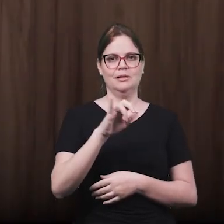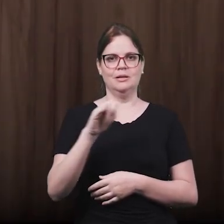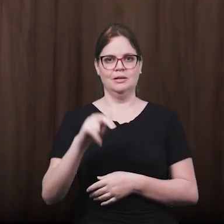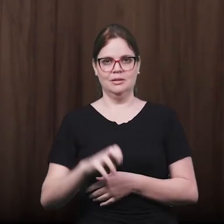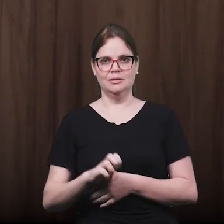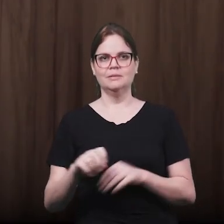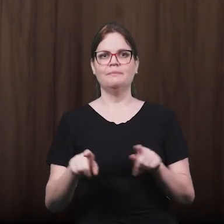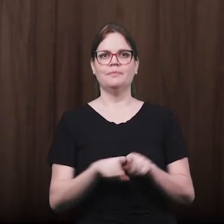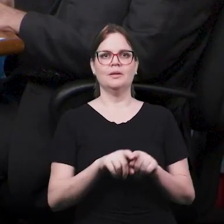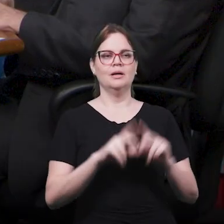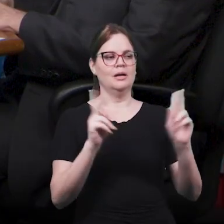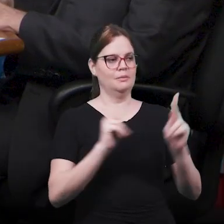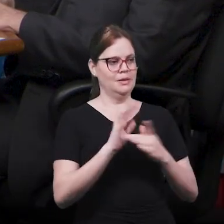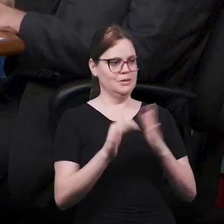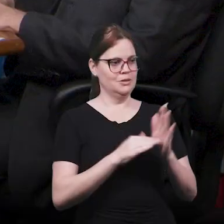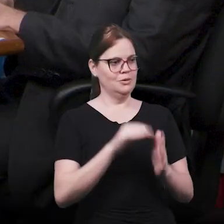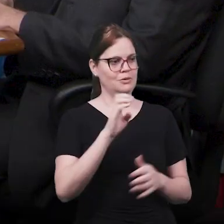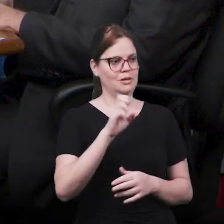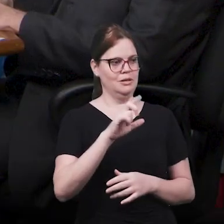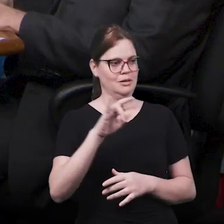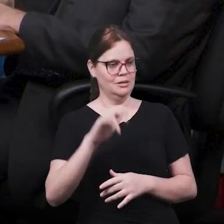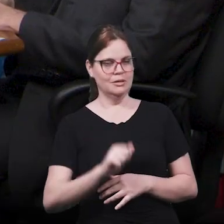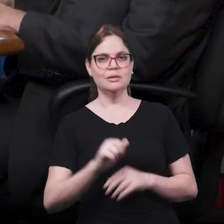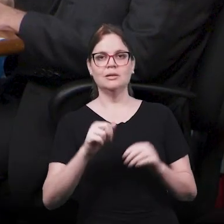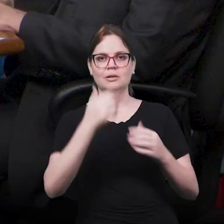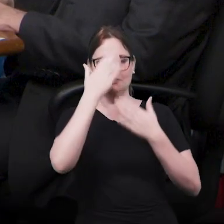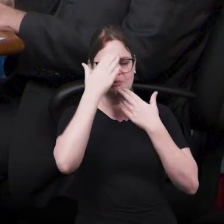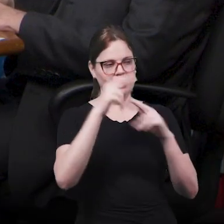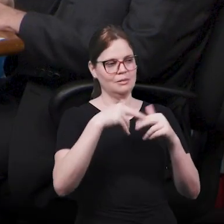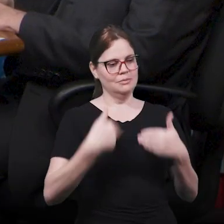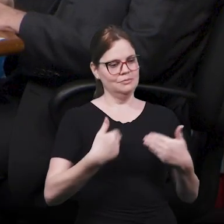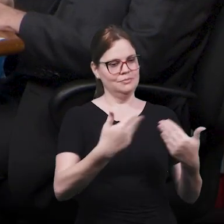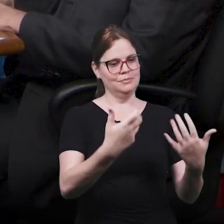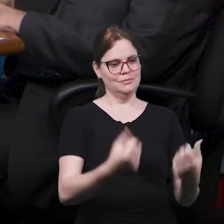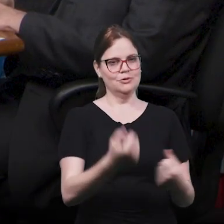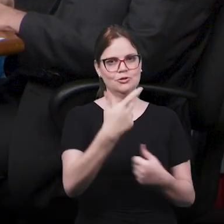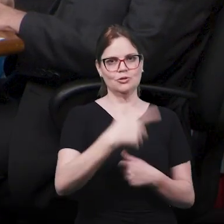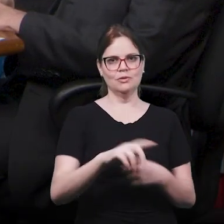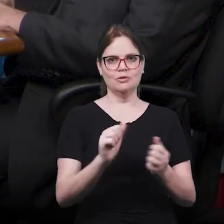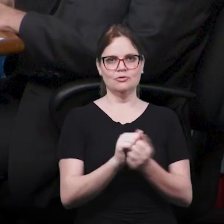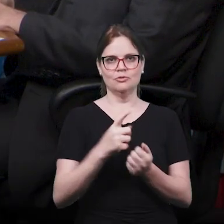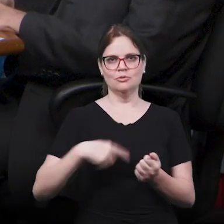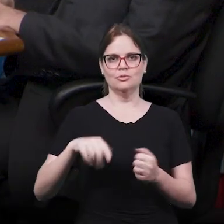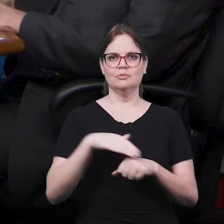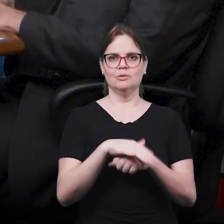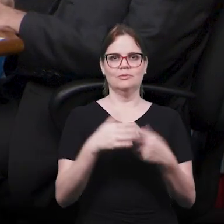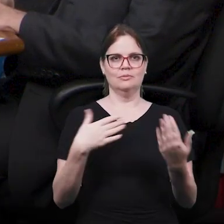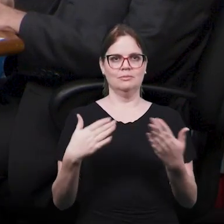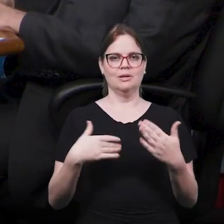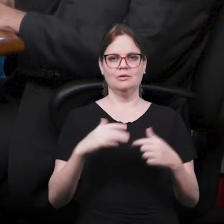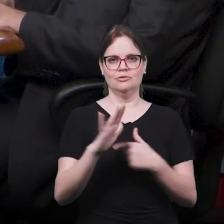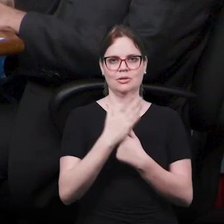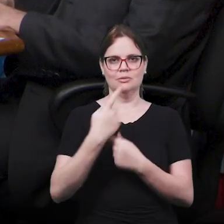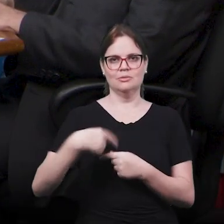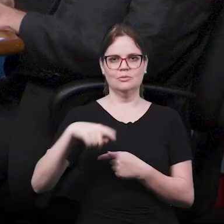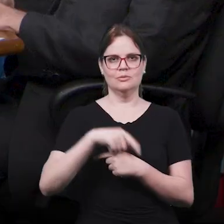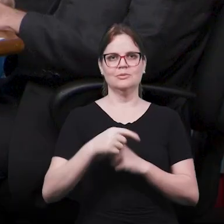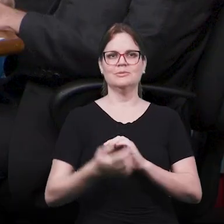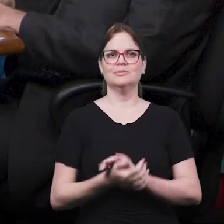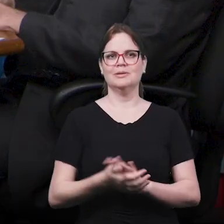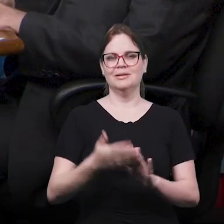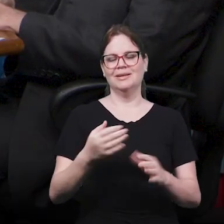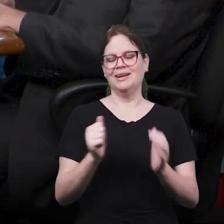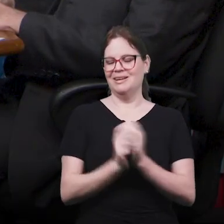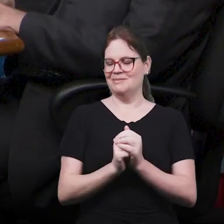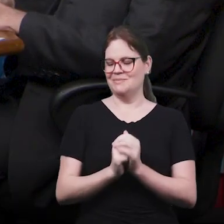Paz do Senhor, irmãos. Paz do Senhor, Eliane. Muito obrigado por aceitar mais uma vez o convite para estar aqui conosco, colaborando conosco no nosso